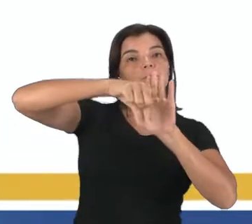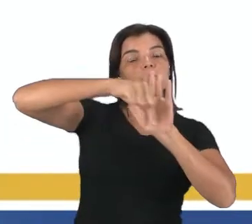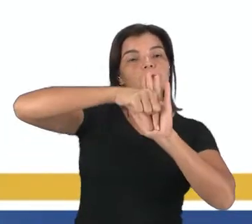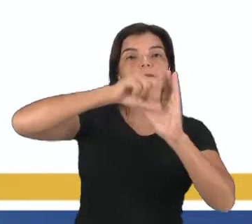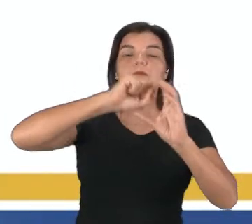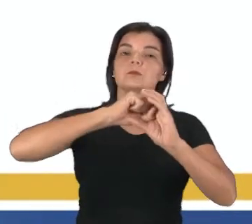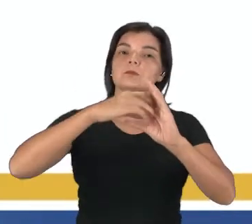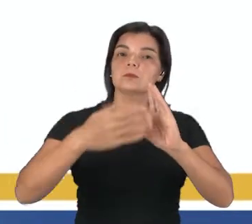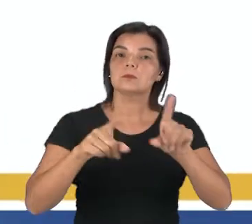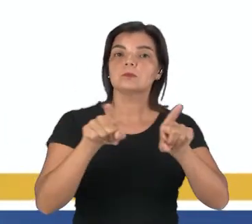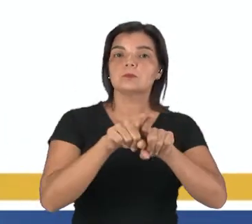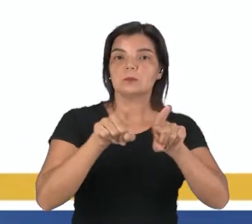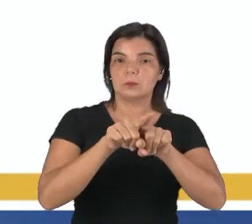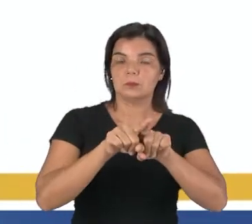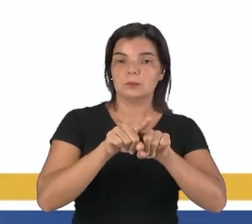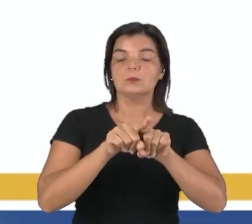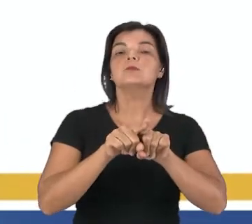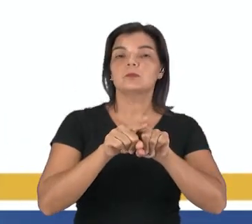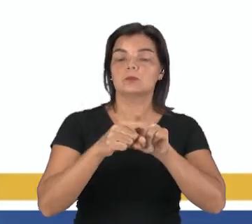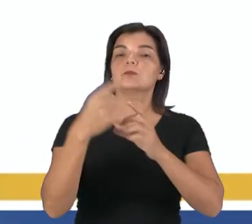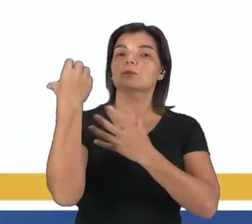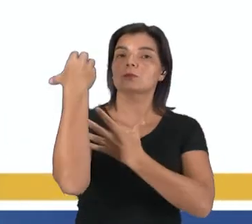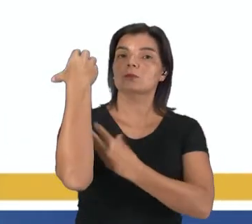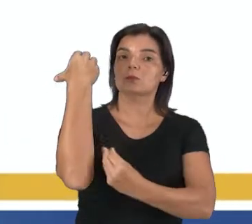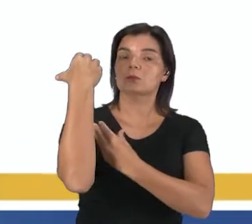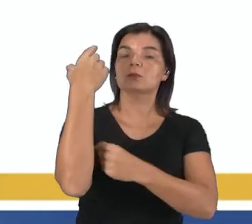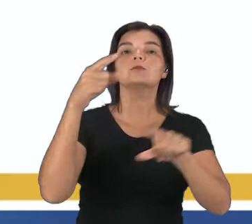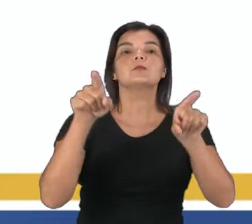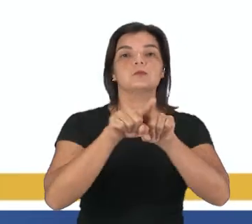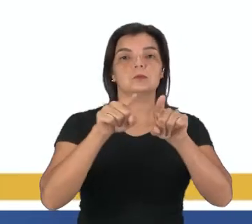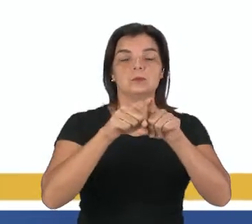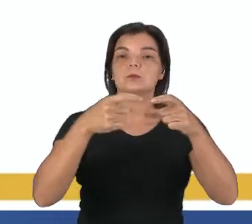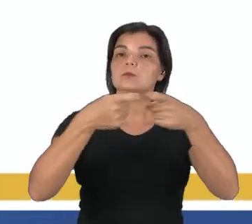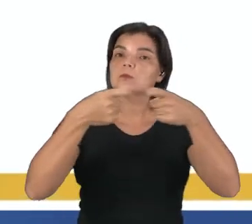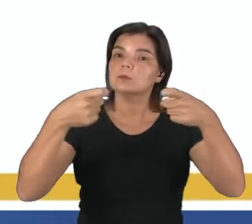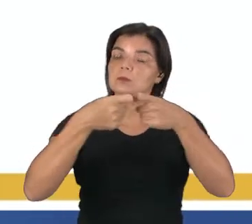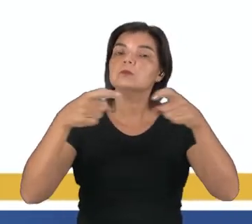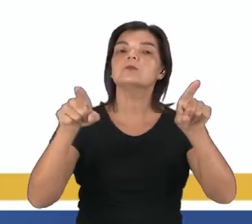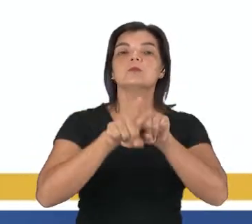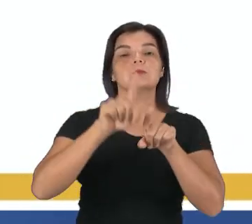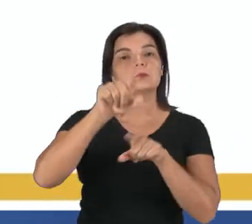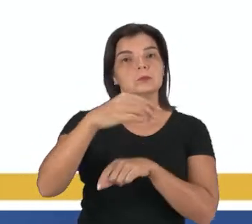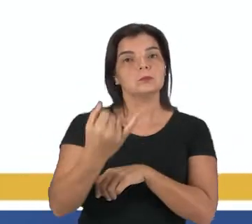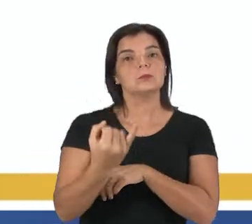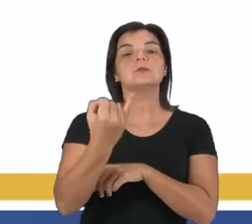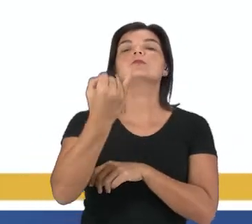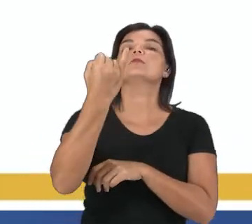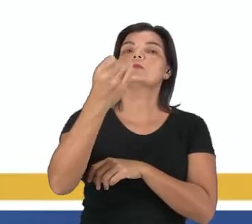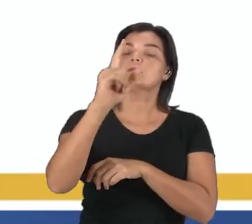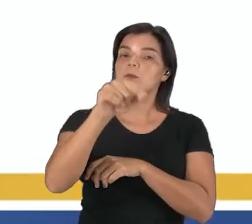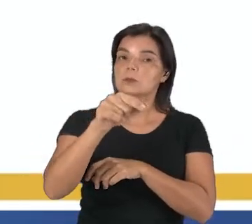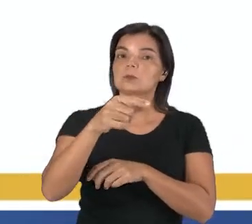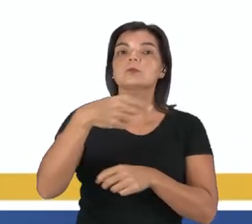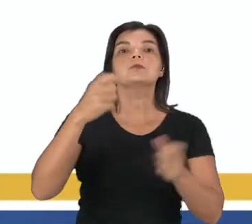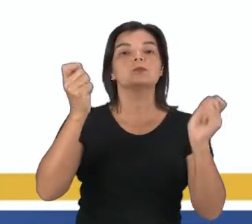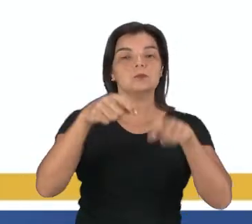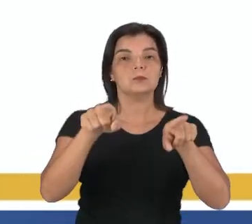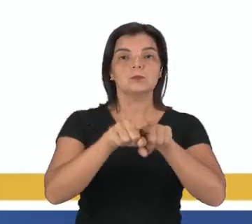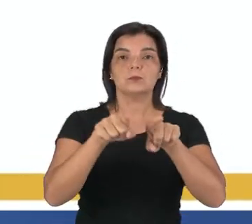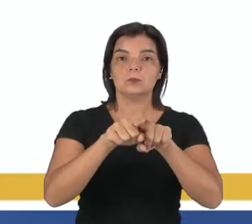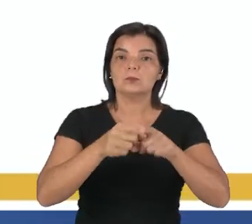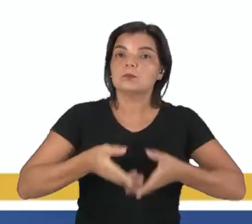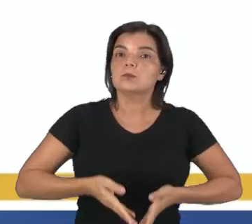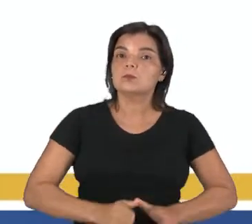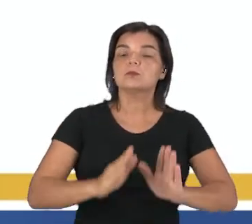tem a característica de ser um órgão muscular e ser um órgão elástico. E é importante destacar que é o local por onde